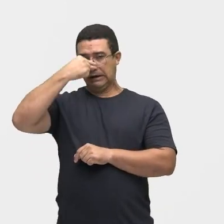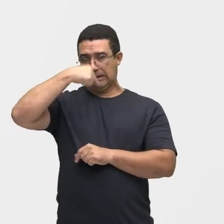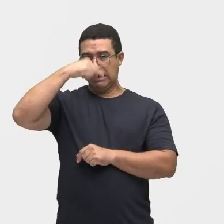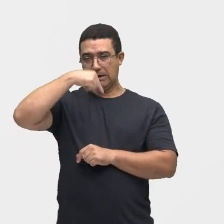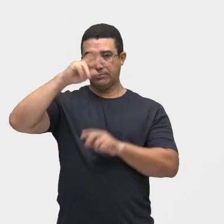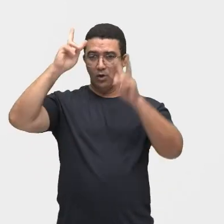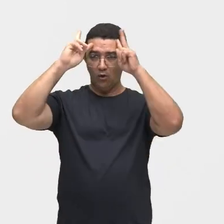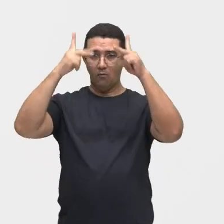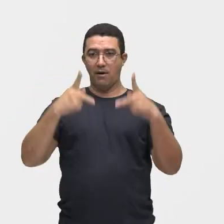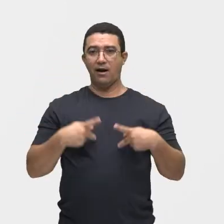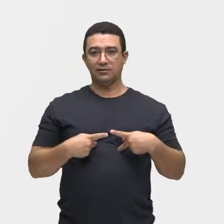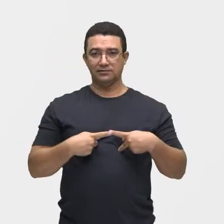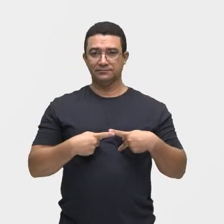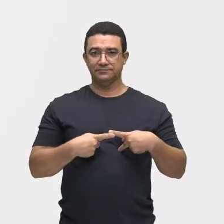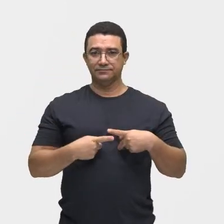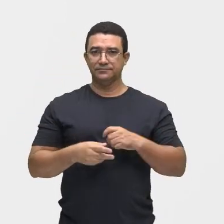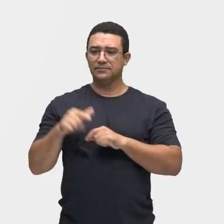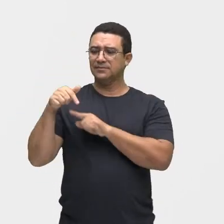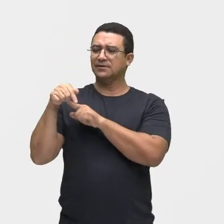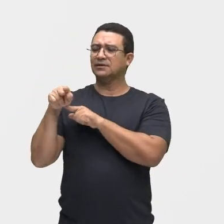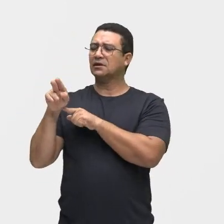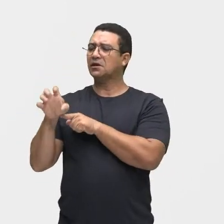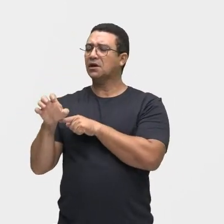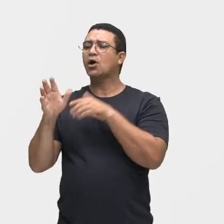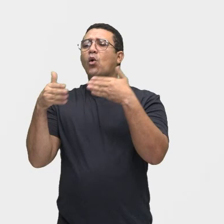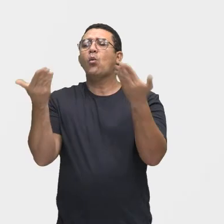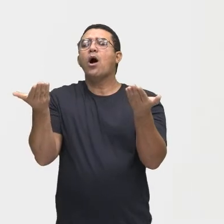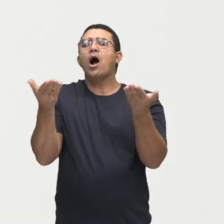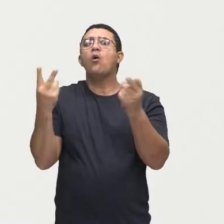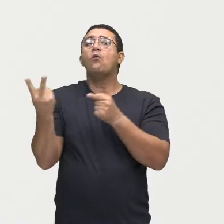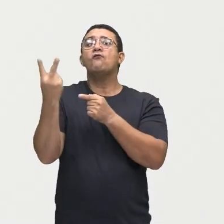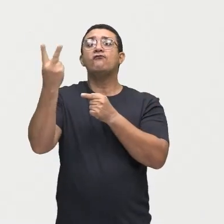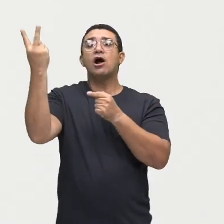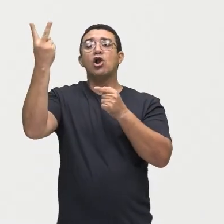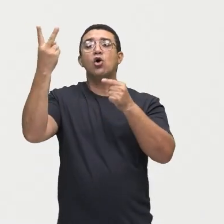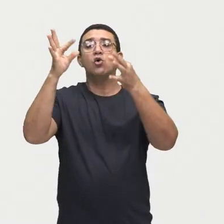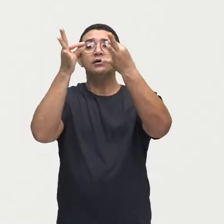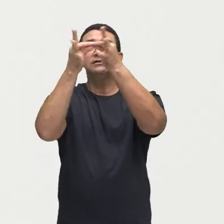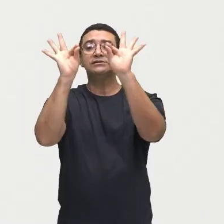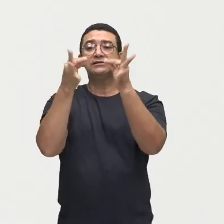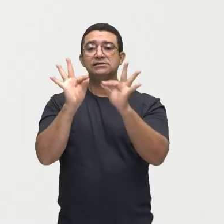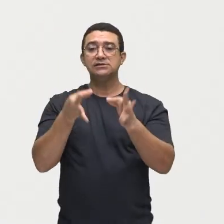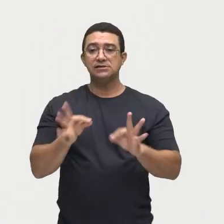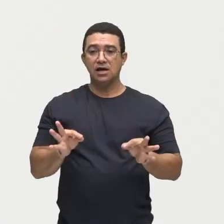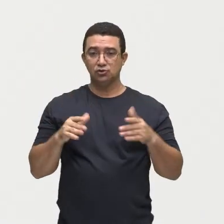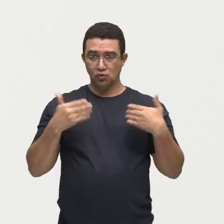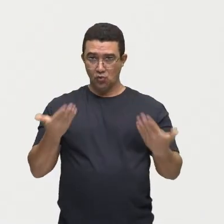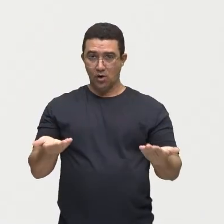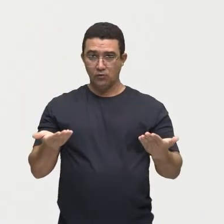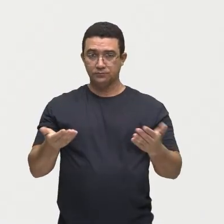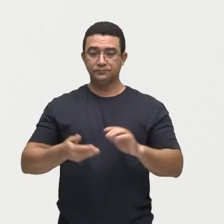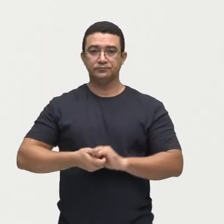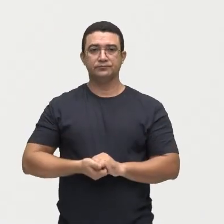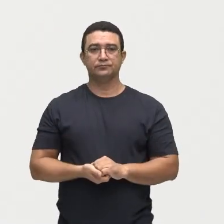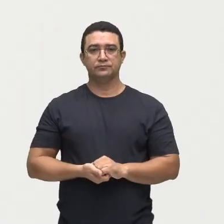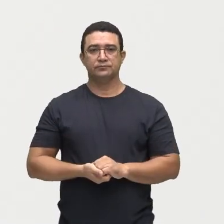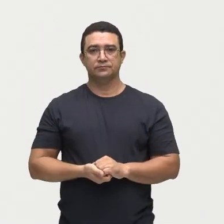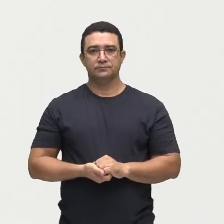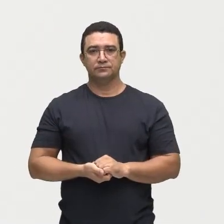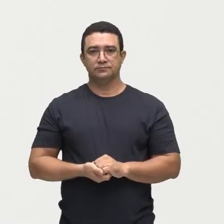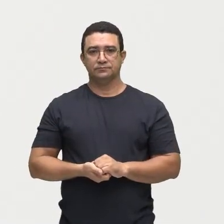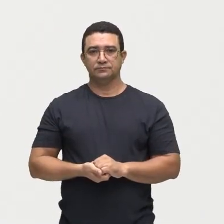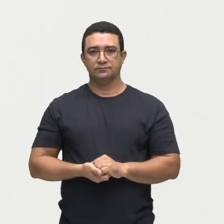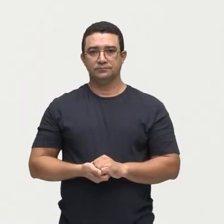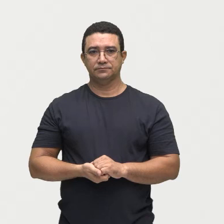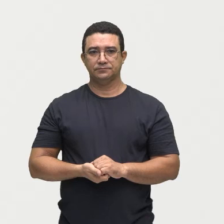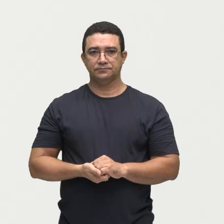em destaque possui valor sintático. Qual é a função dele aqui? Veja só que ele tem o pronome